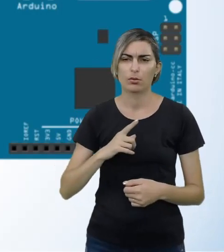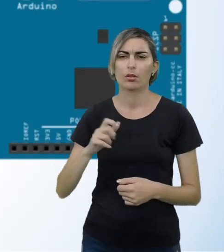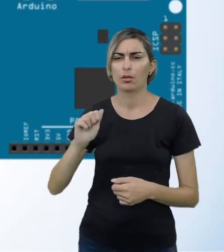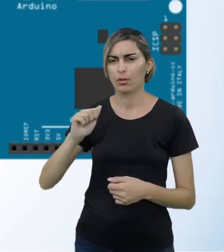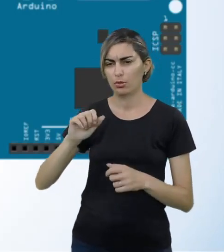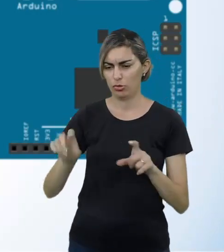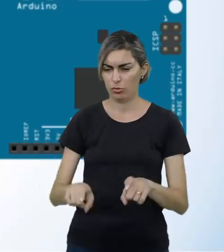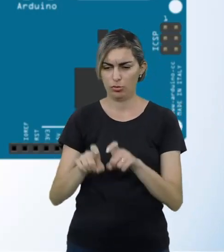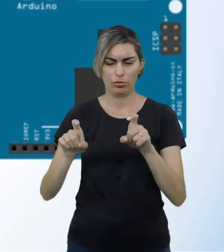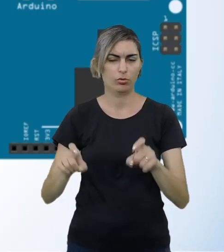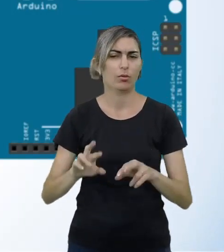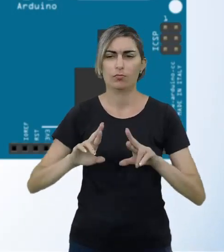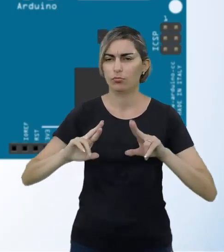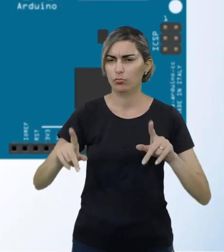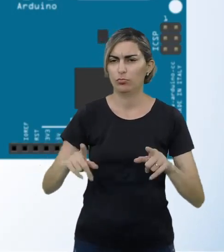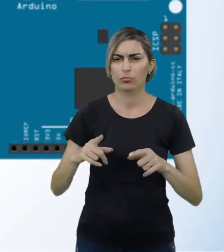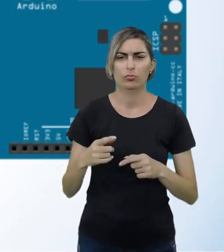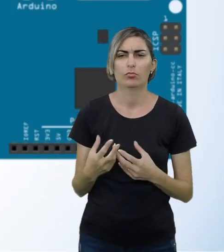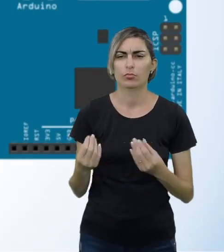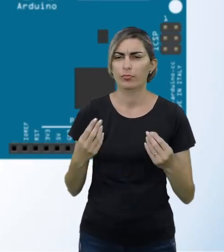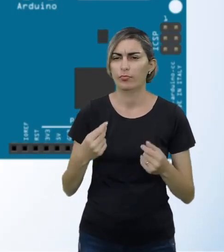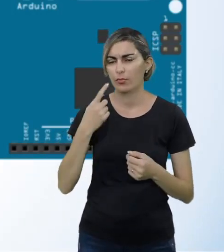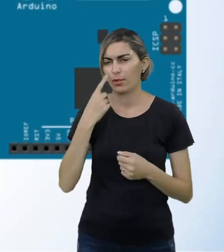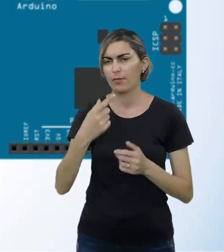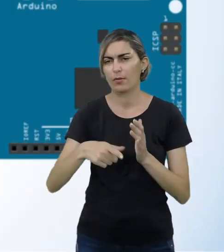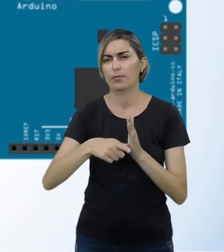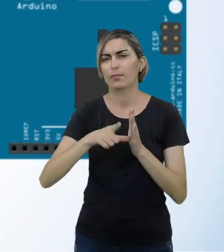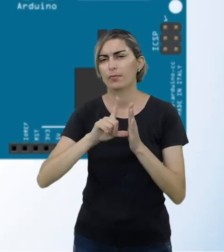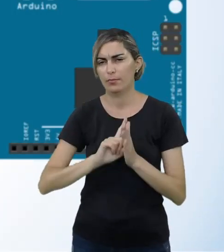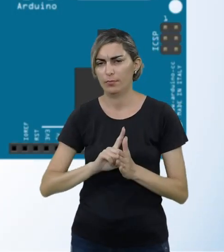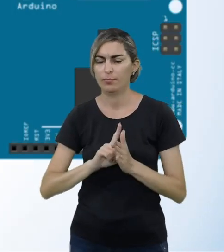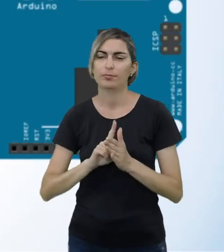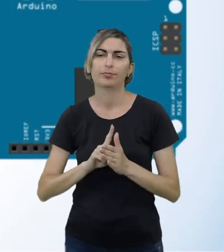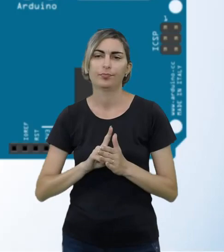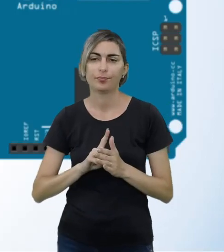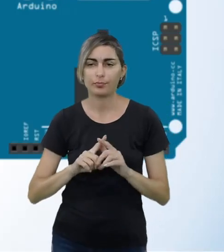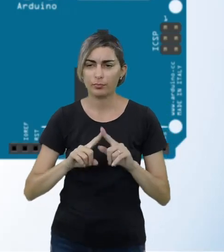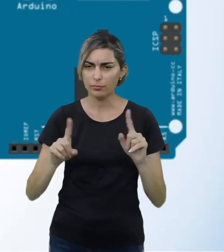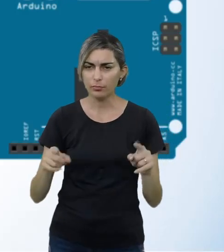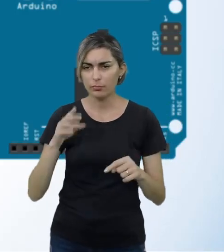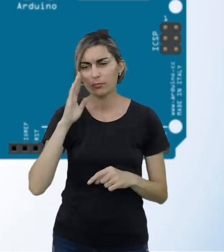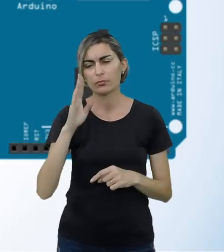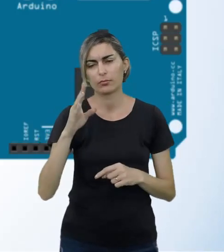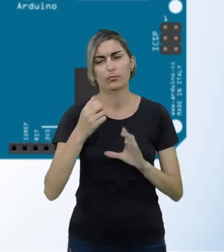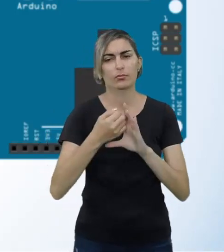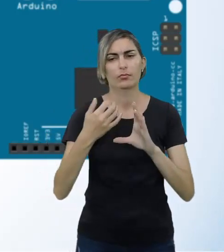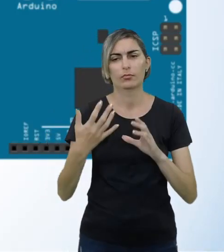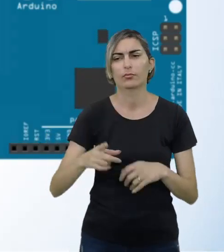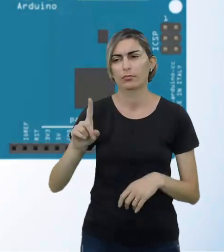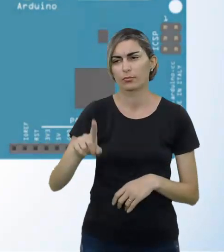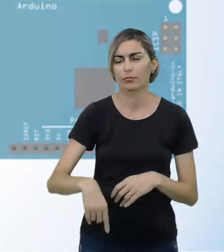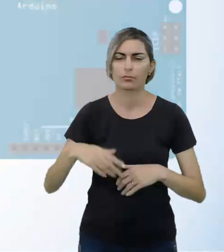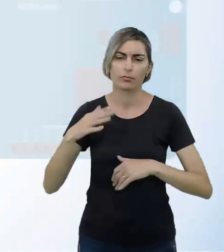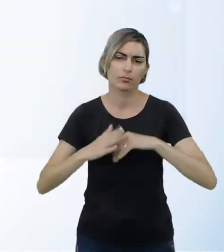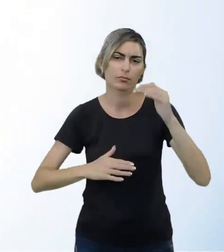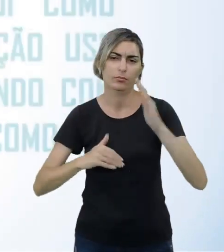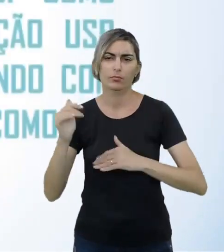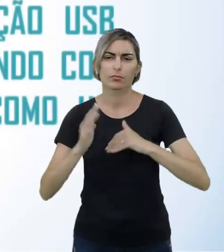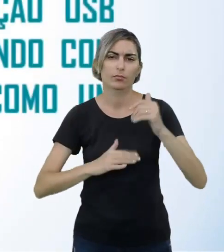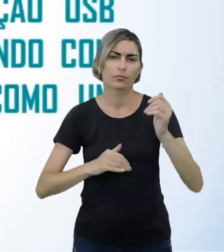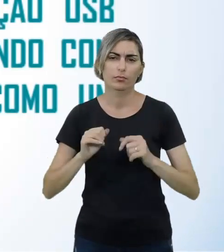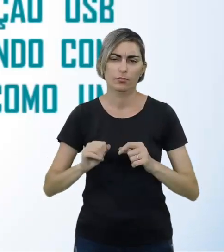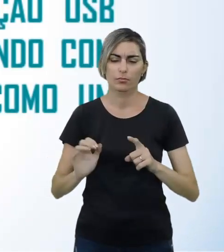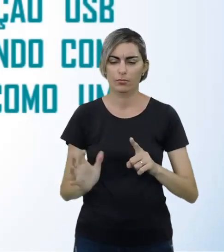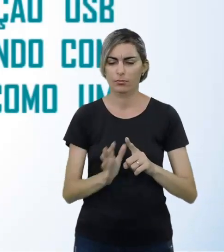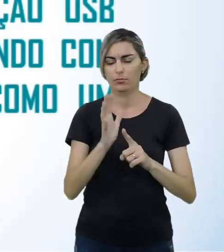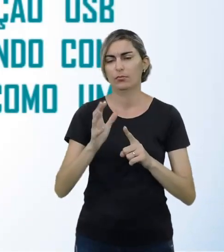analógicas e digitais, não difere muito dos que a gente viu anteriormente, do Arduino Uno, por exemplo. Mas a principal característica é justamente essa capacidade de